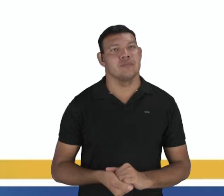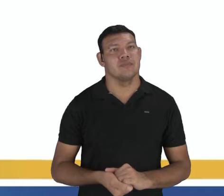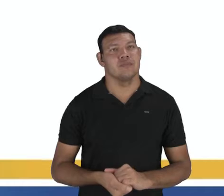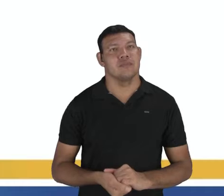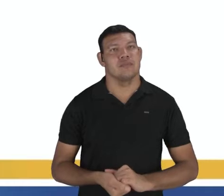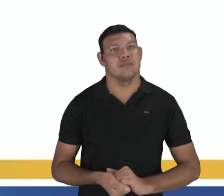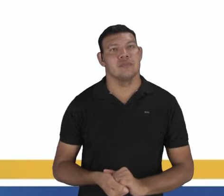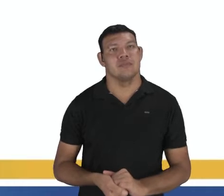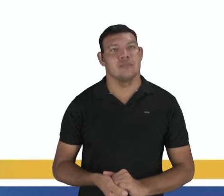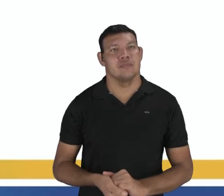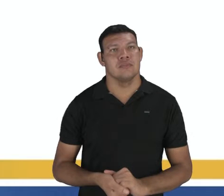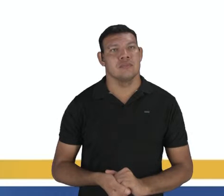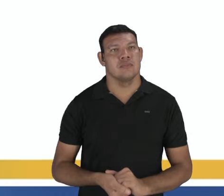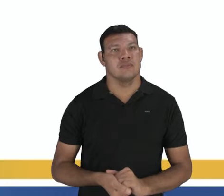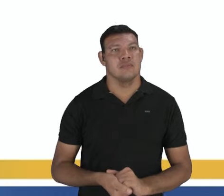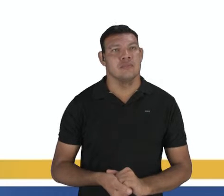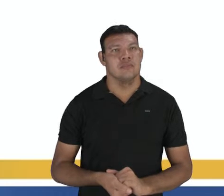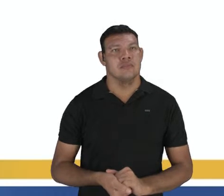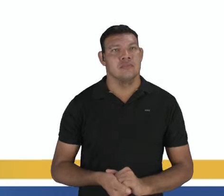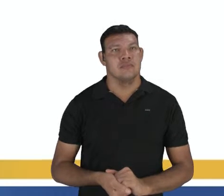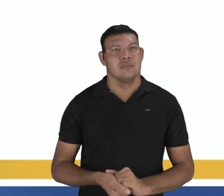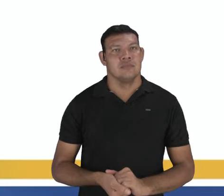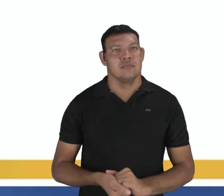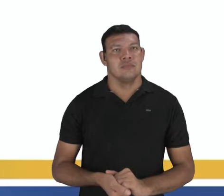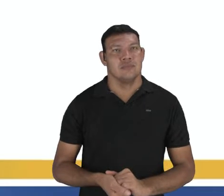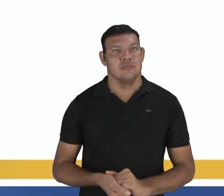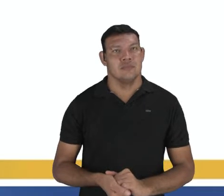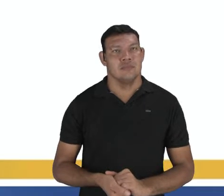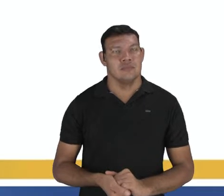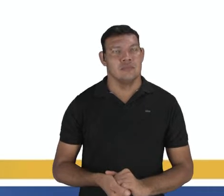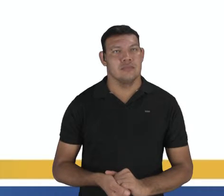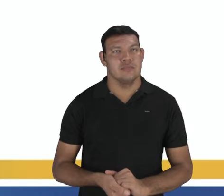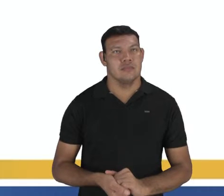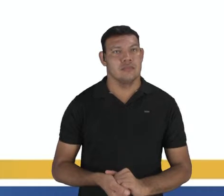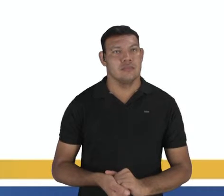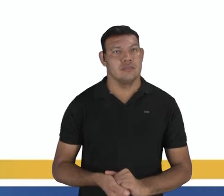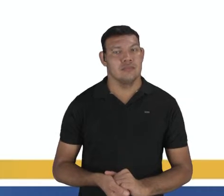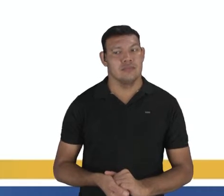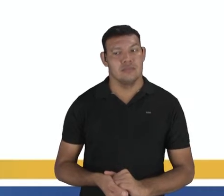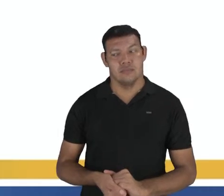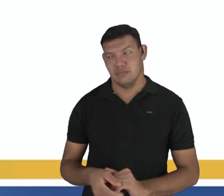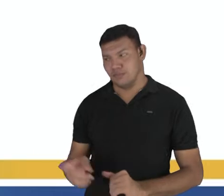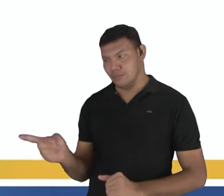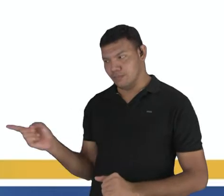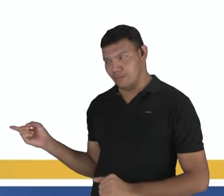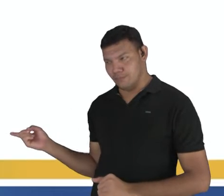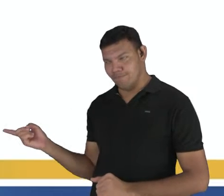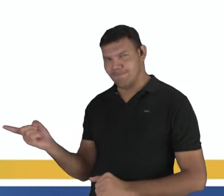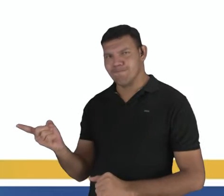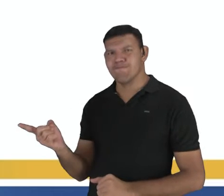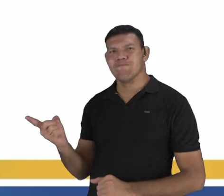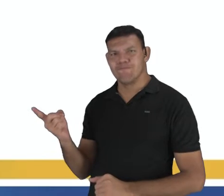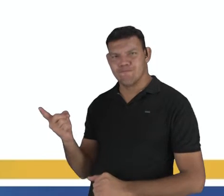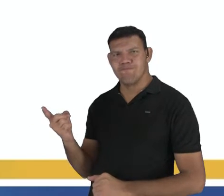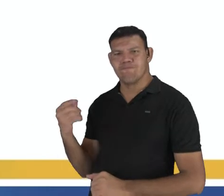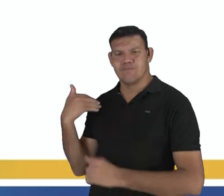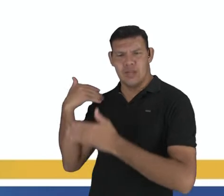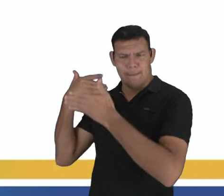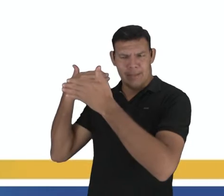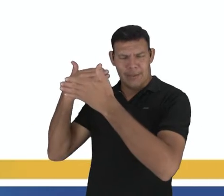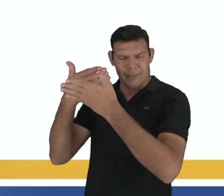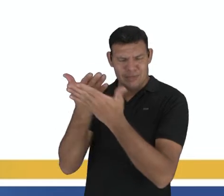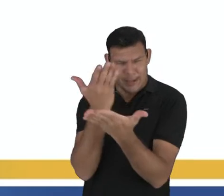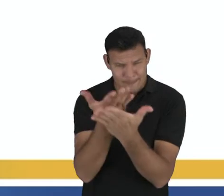They have studied a lot for the exams. Eles têm estudado muito para